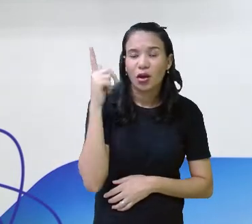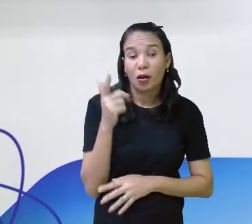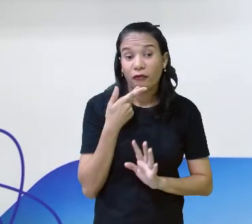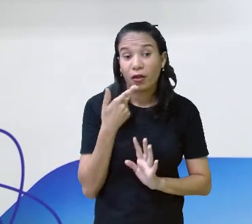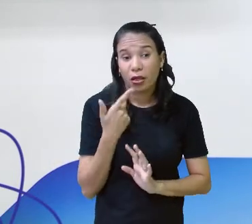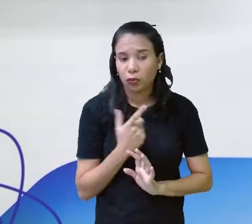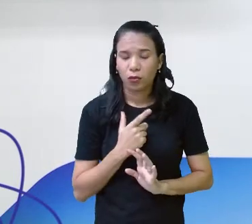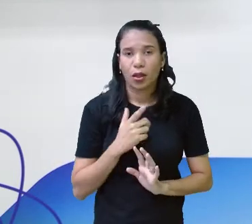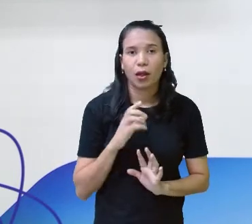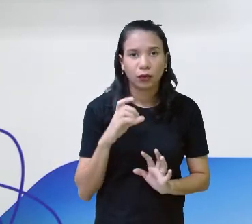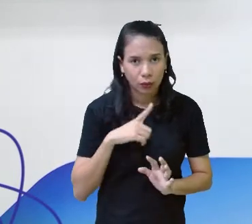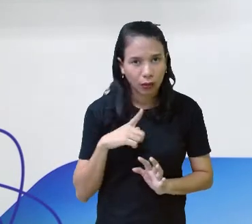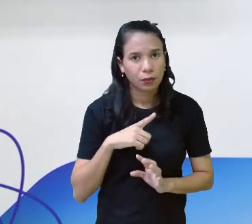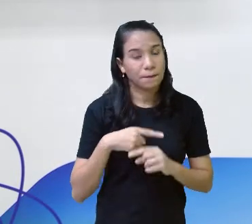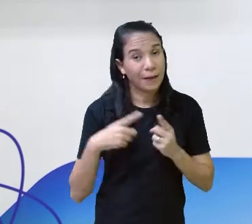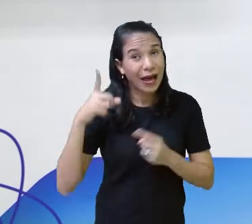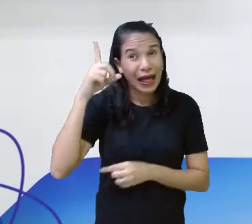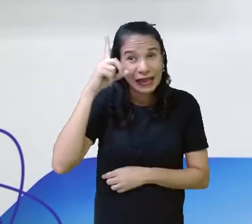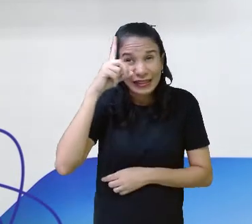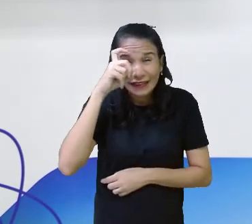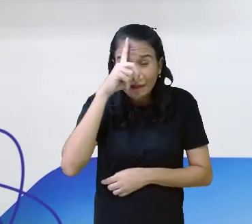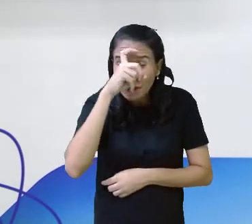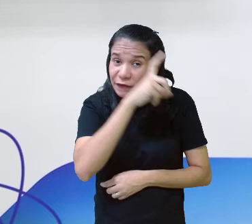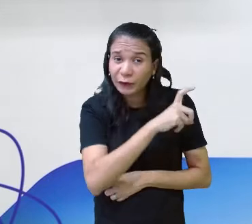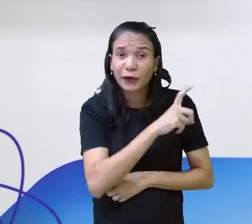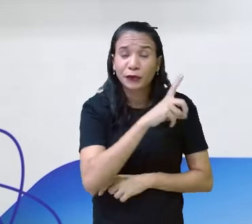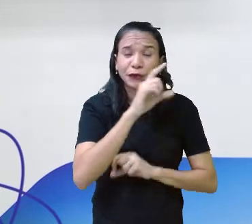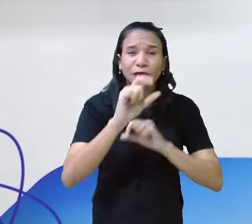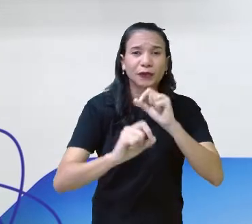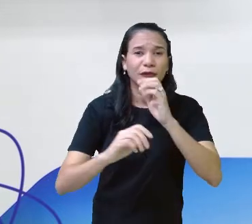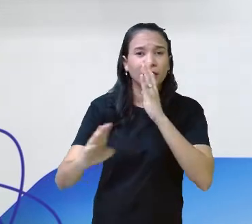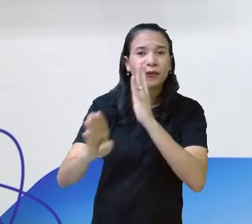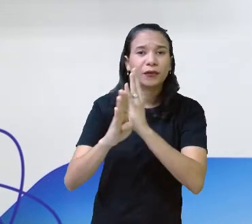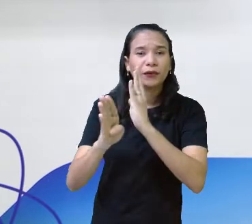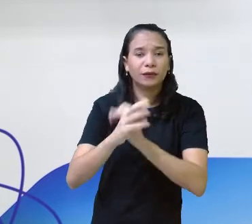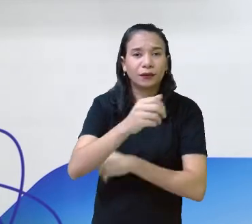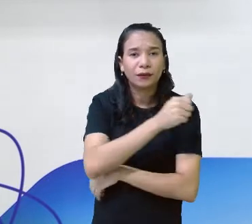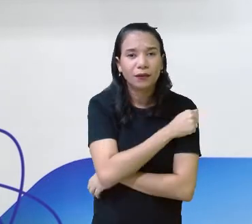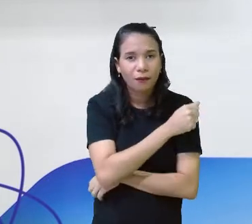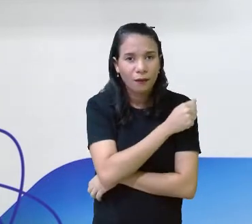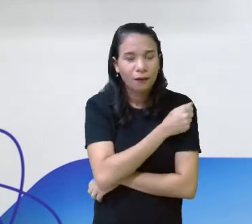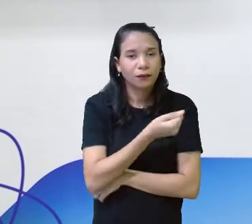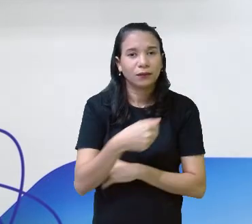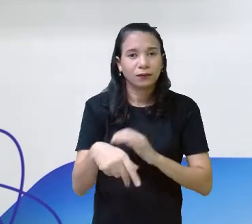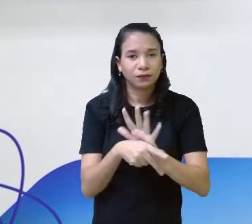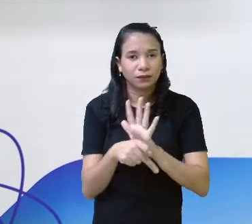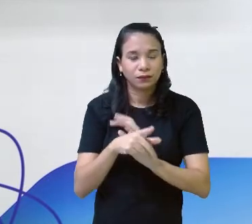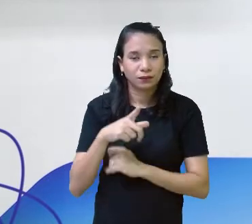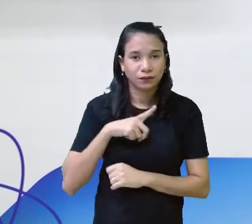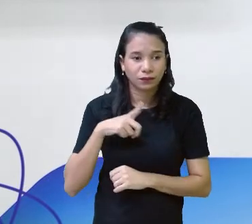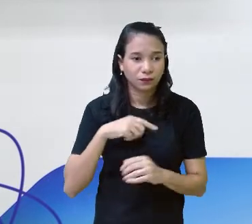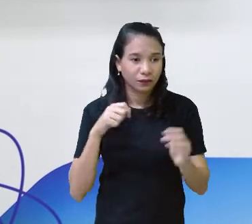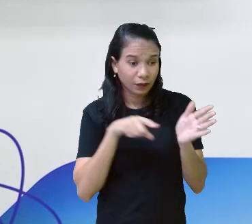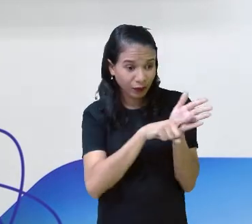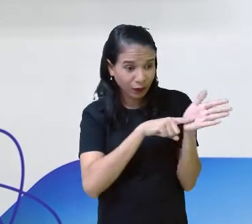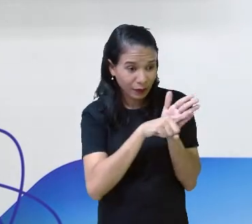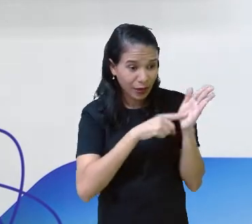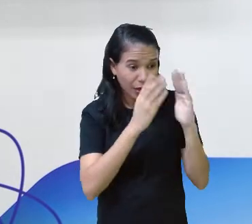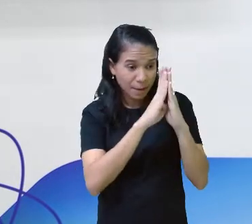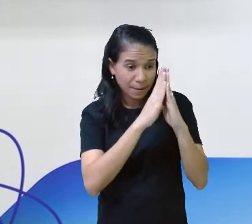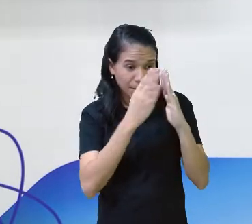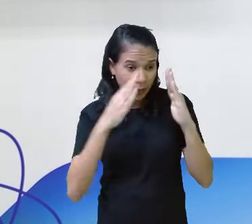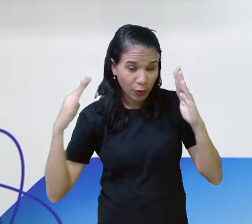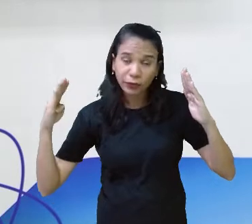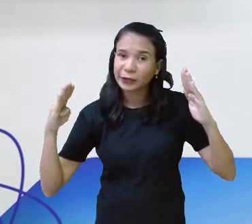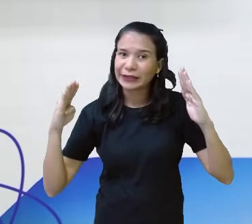que não acontece, tá certo? Mas é bem mais difícil você ver um aluno, um estudante, indo fazer uma pesquisa numa